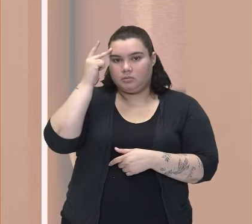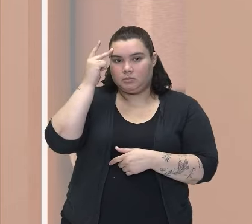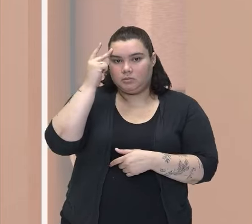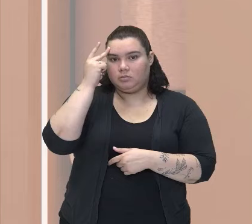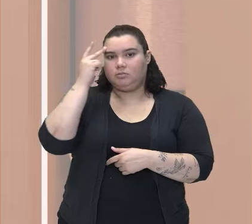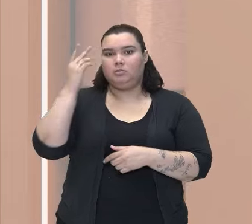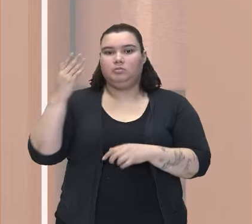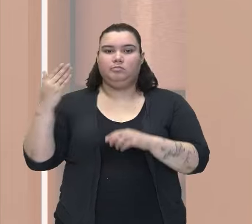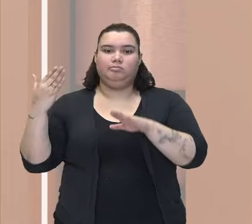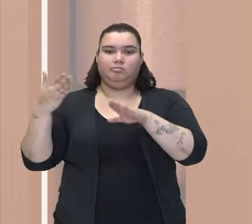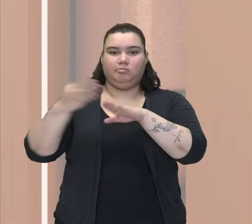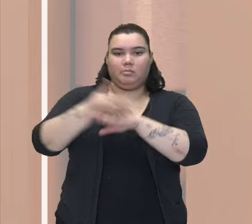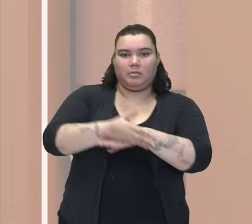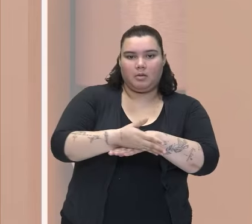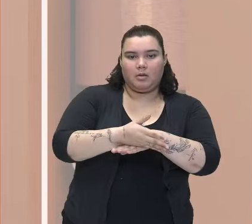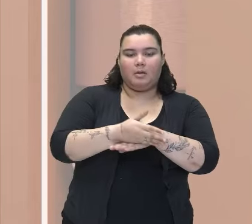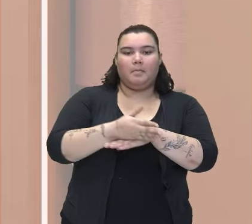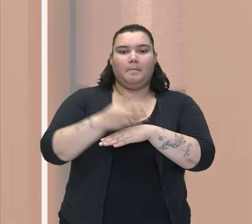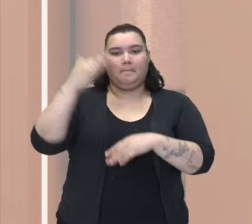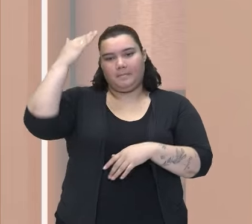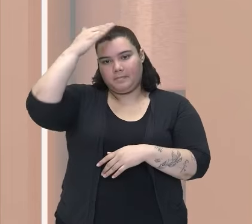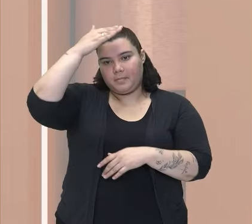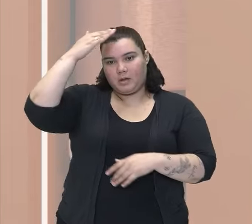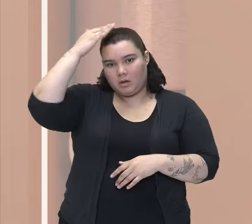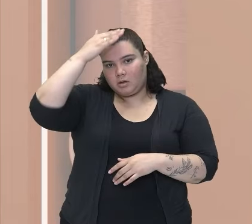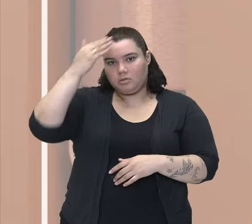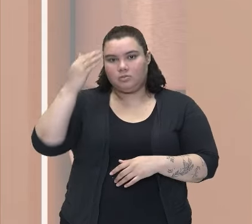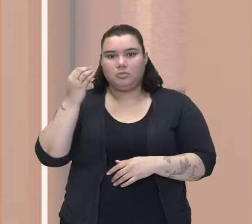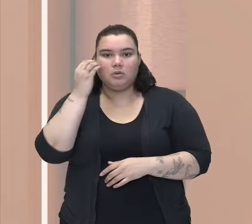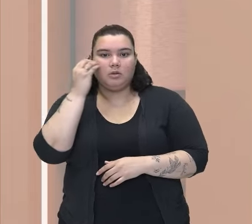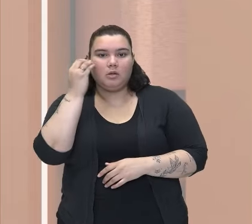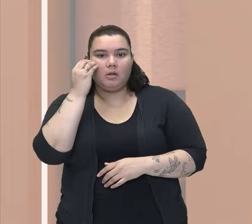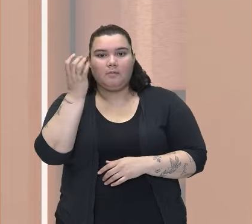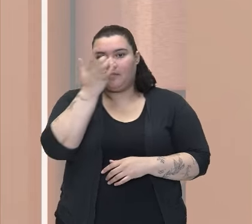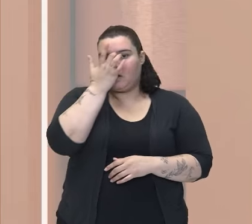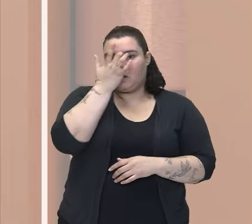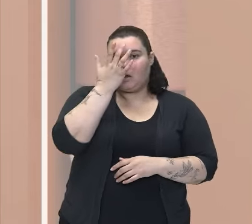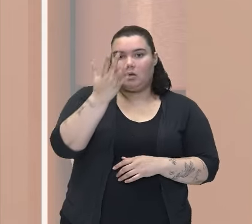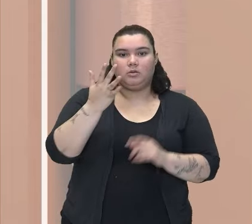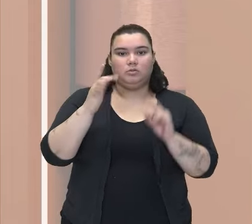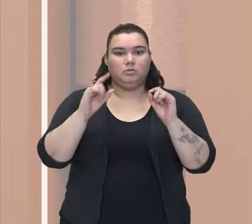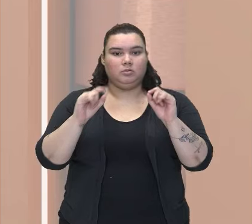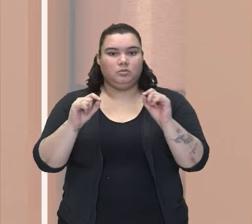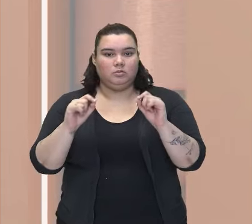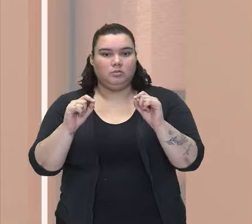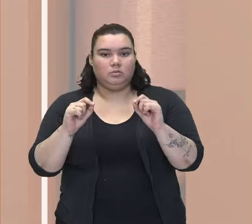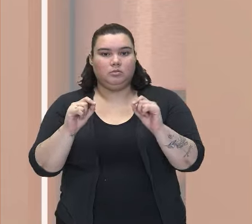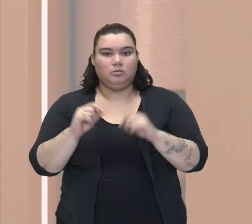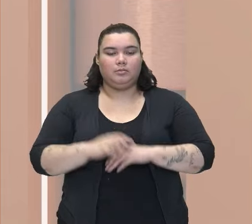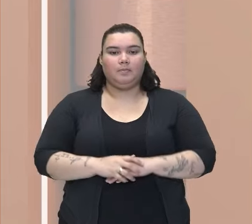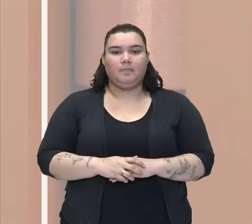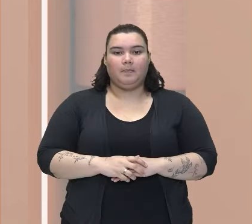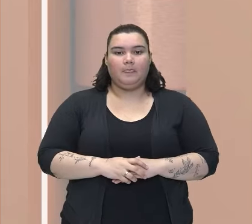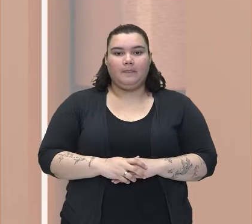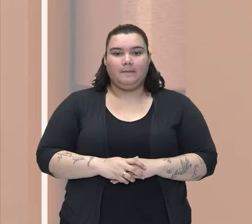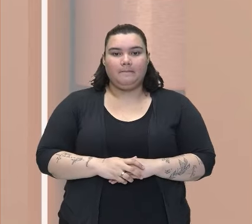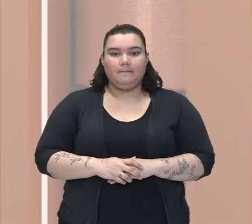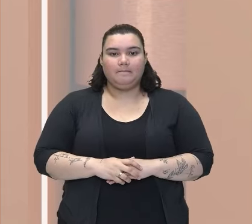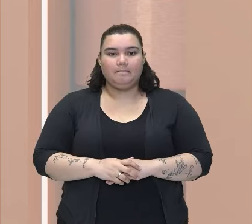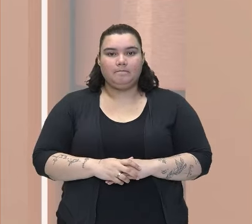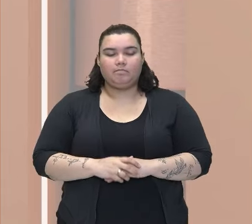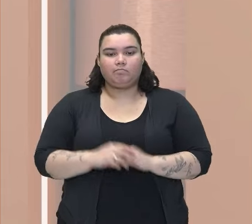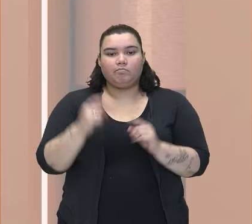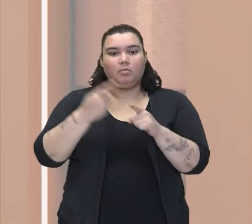indo lá para o México para ter ali uma certa facilidade, né? Facilidade em termos,